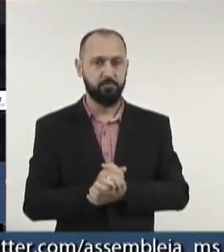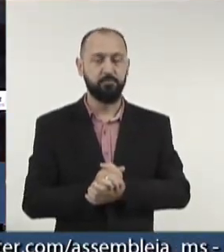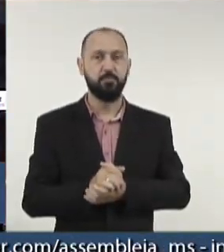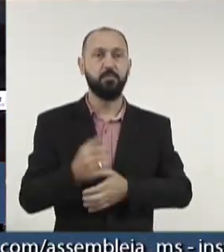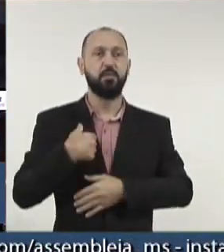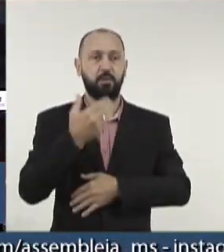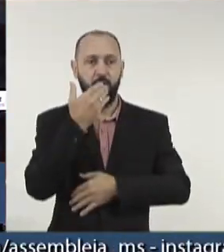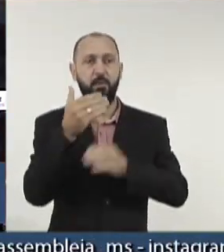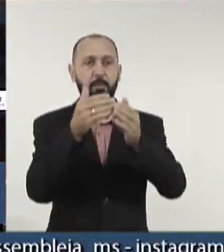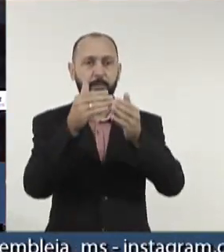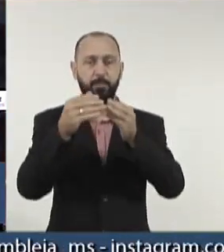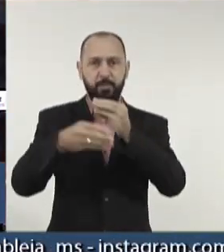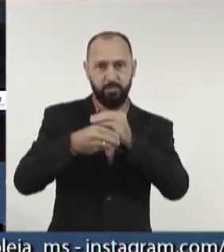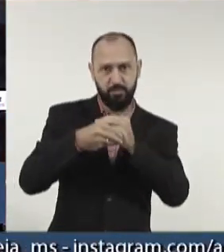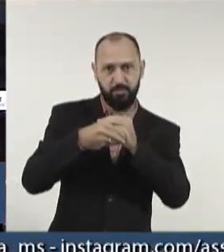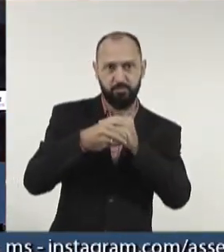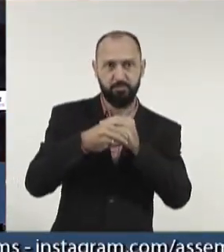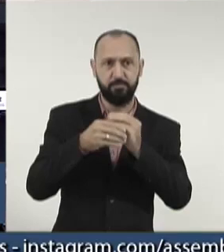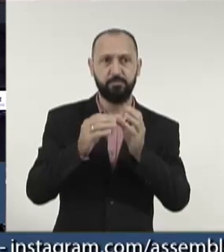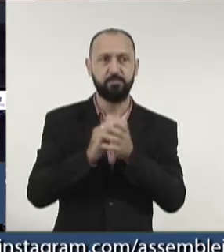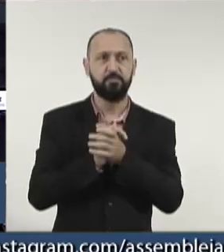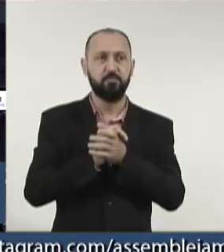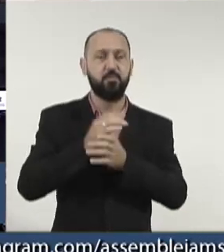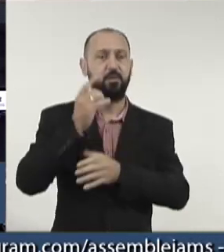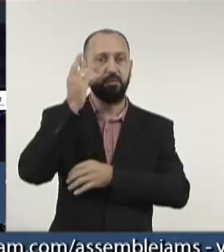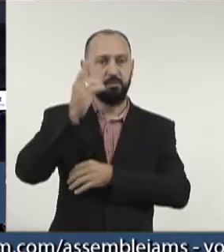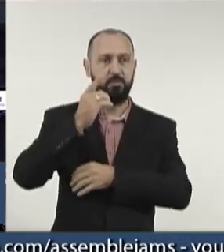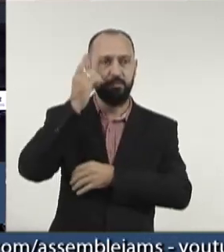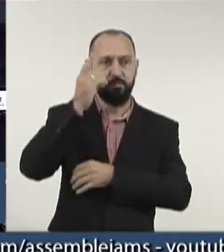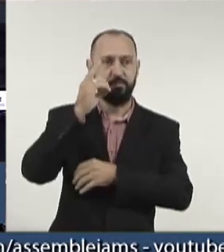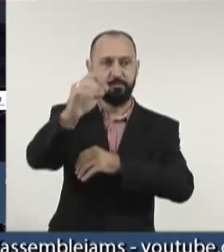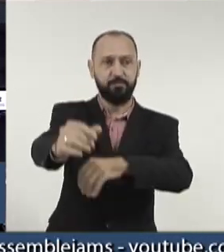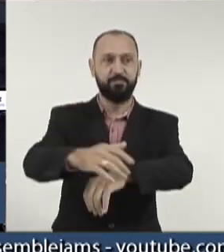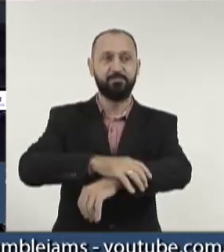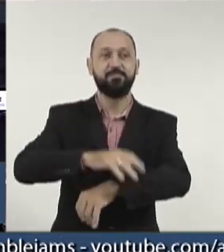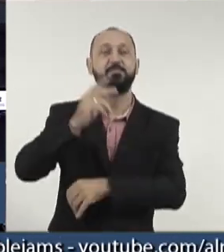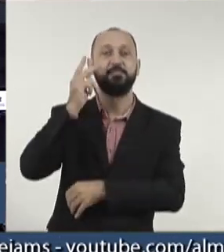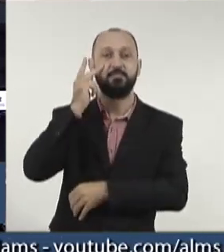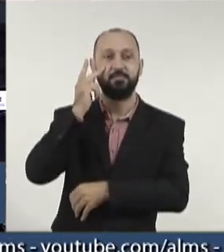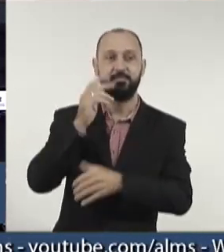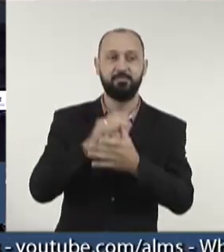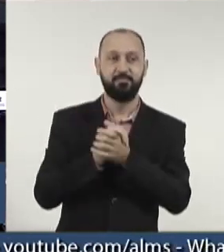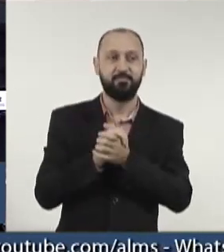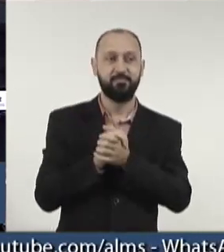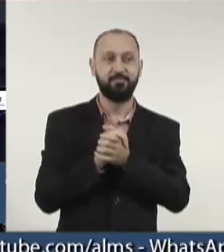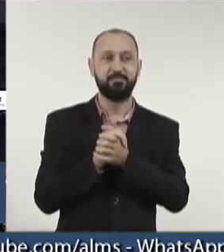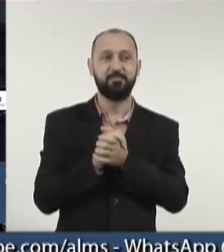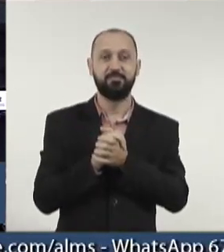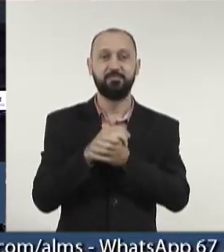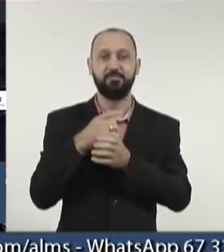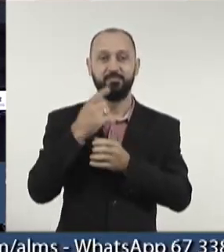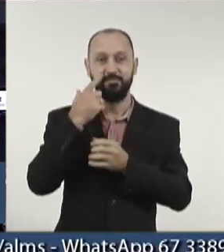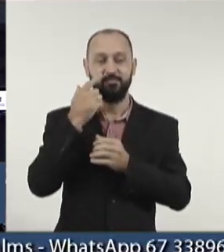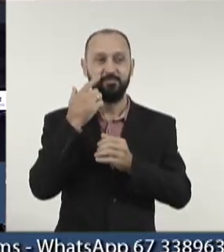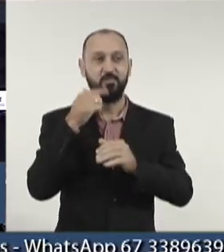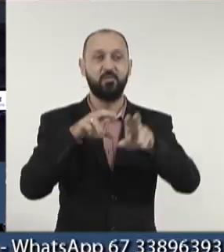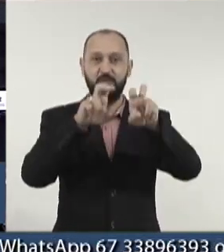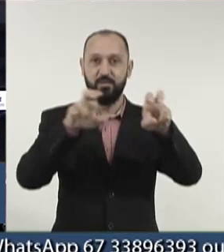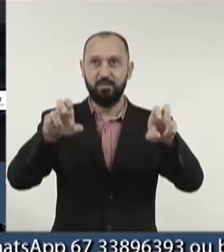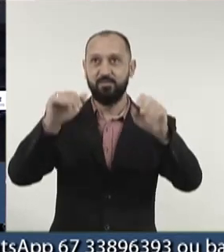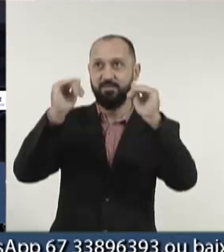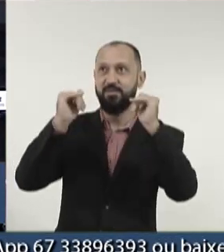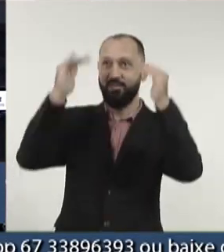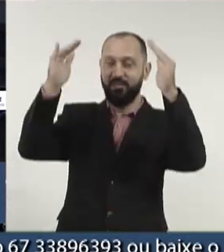Eu ia pedir uma parte a vossa excelência, deputado. Deputado Pedro Kemp, vossa excelência saiu do baixo clero, estava lá em